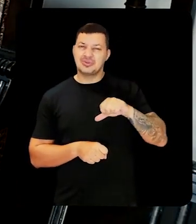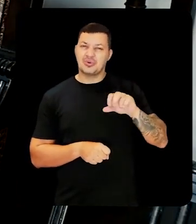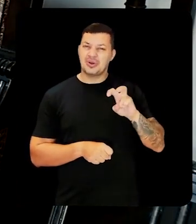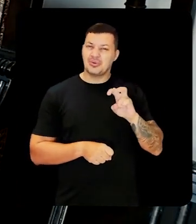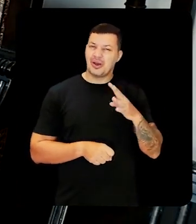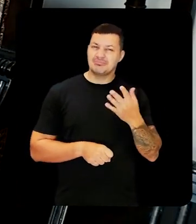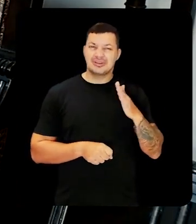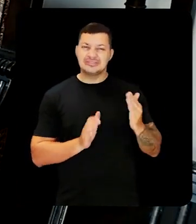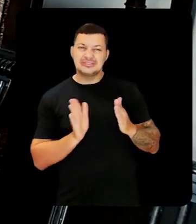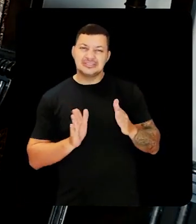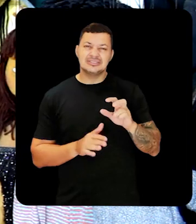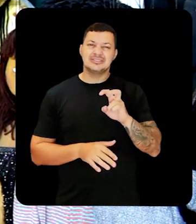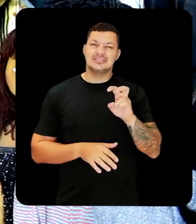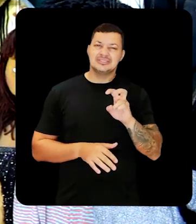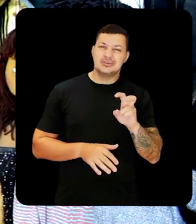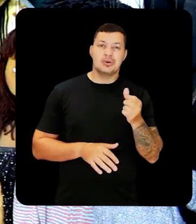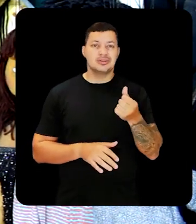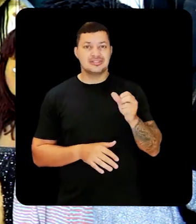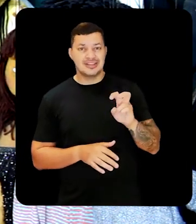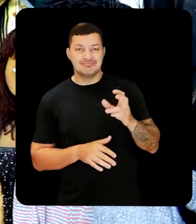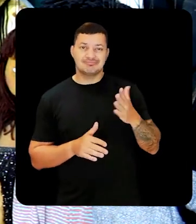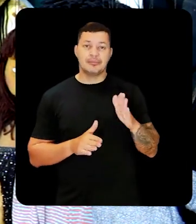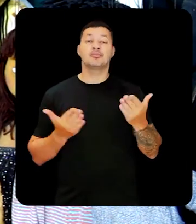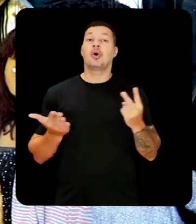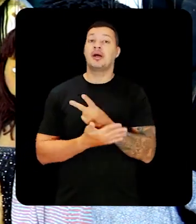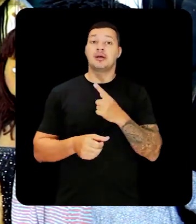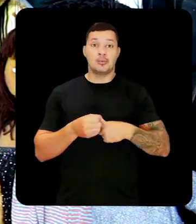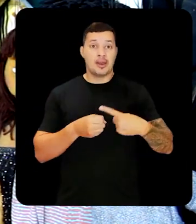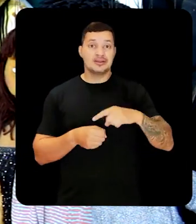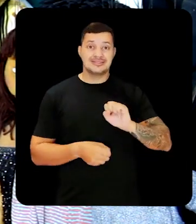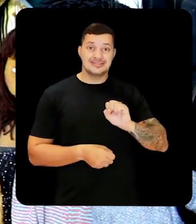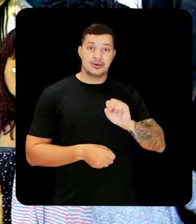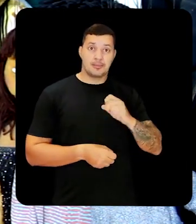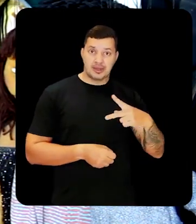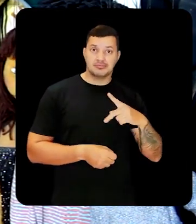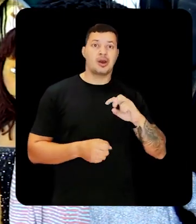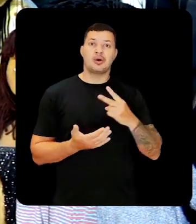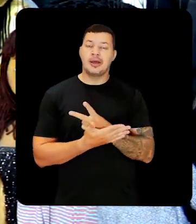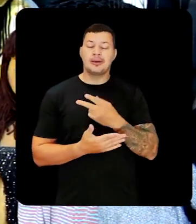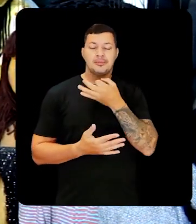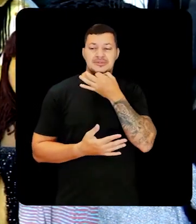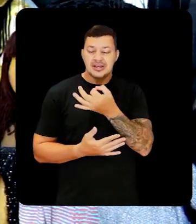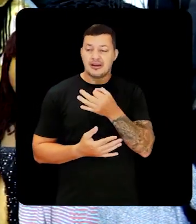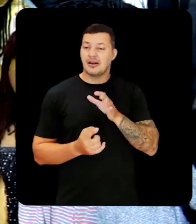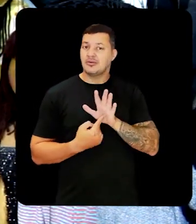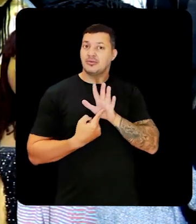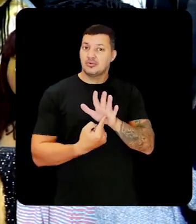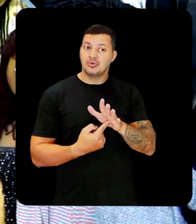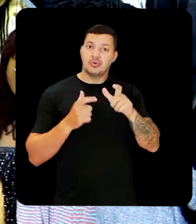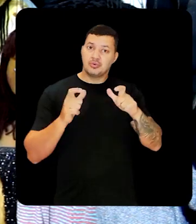55, 56, mais ou menos. Teve uma demanda de São Pedro querendo alguém que desse uma oficina lá. Aí eu